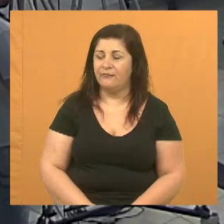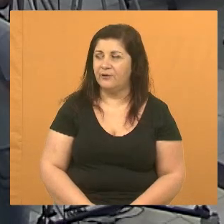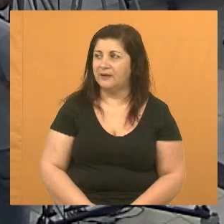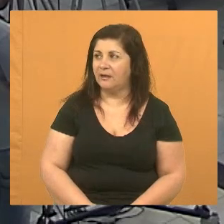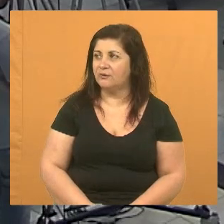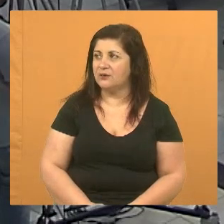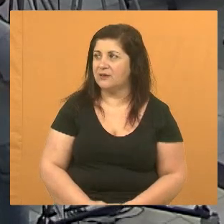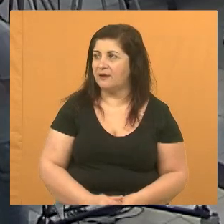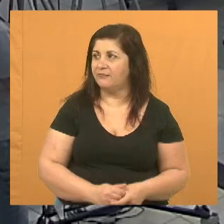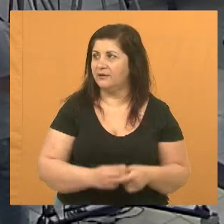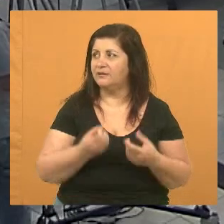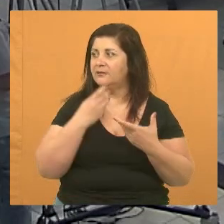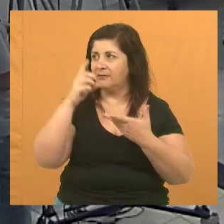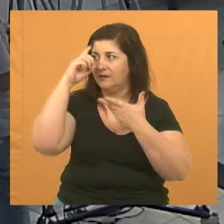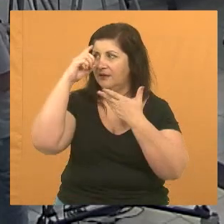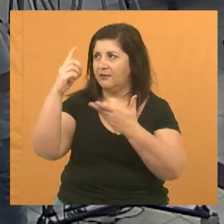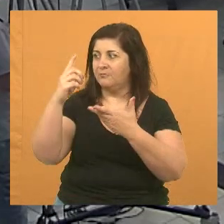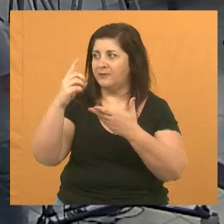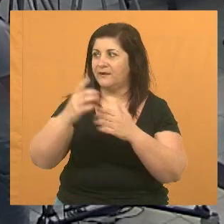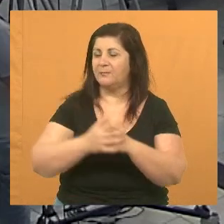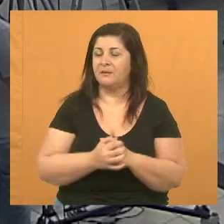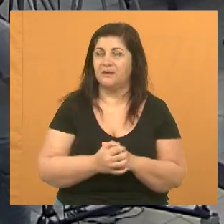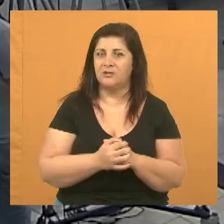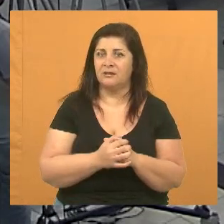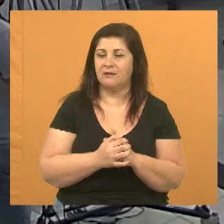Bom dia a todos, todas.